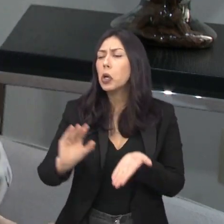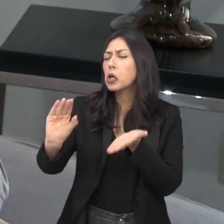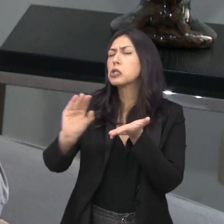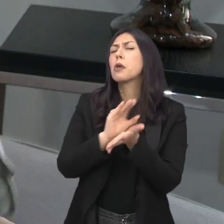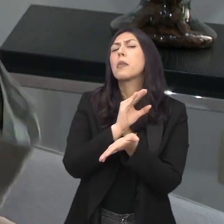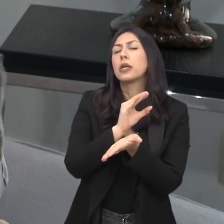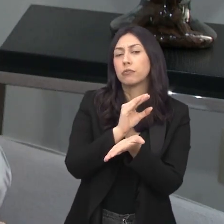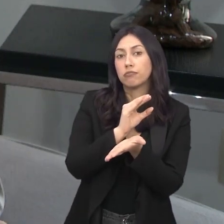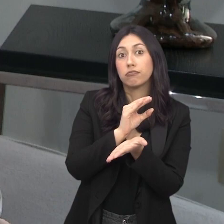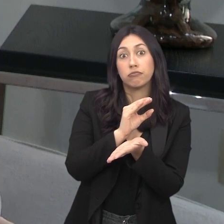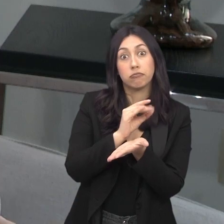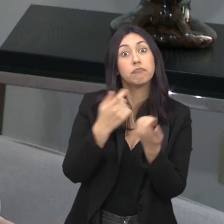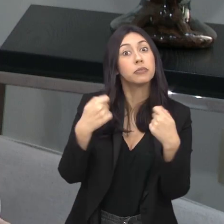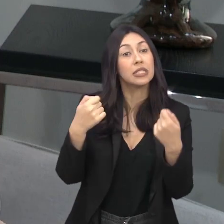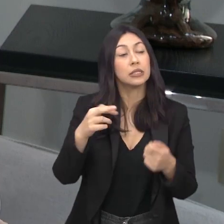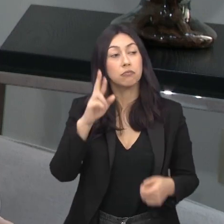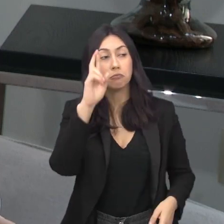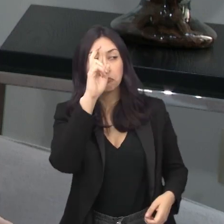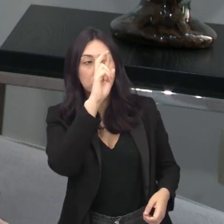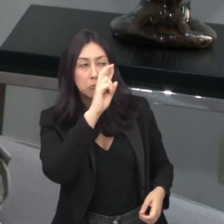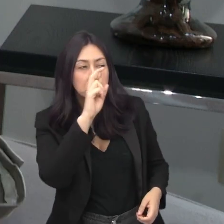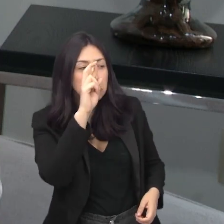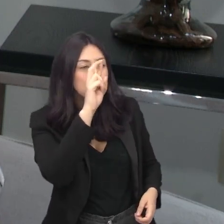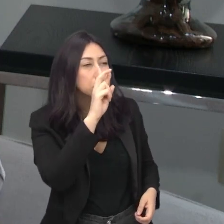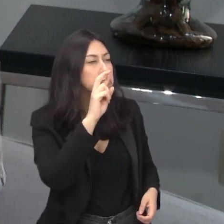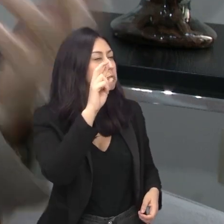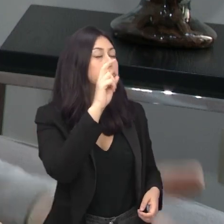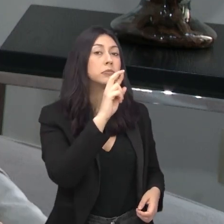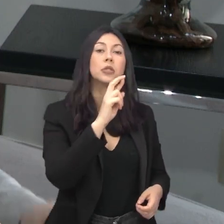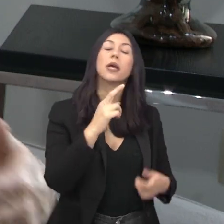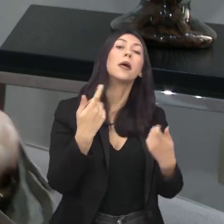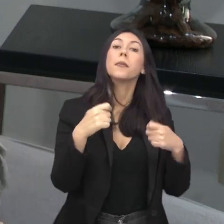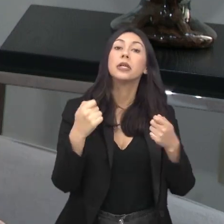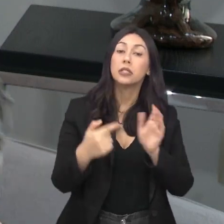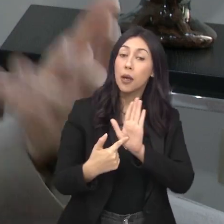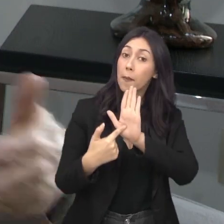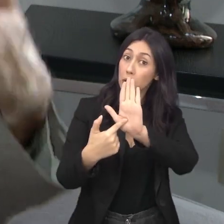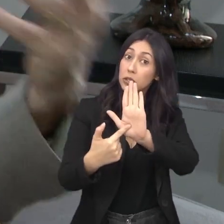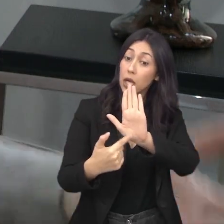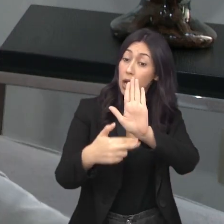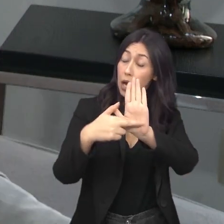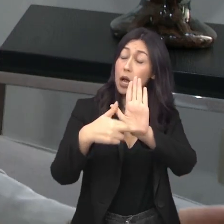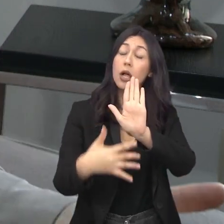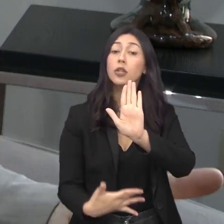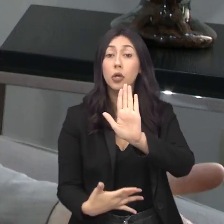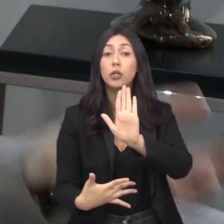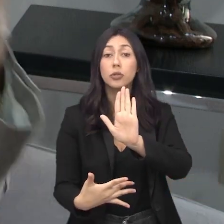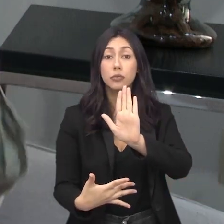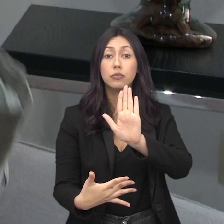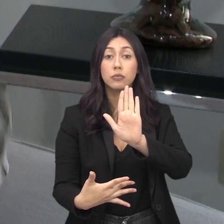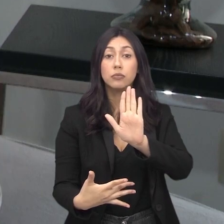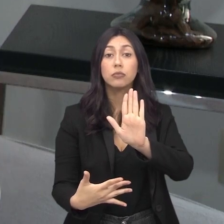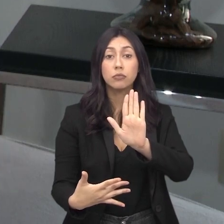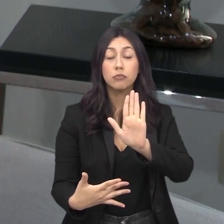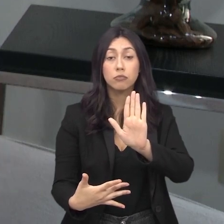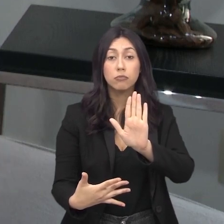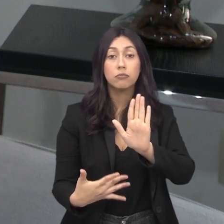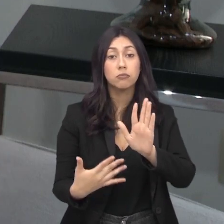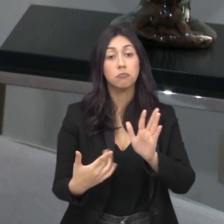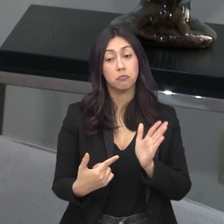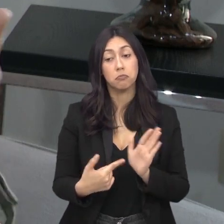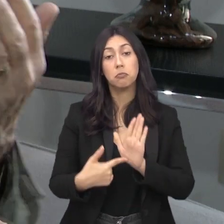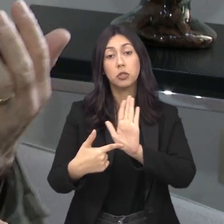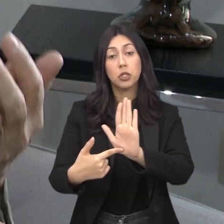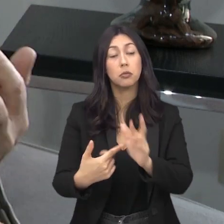recebendo a ação da política pública fazer uma realimentação, né, um retorno, um feedback para aquele que está